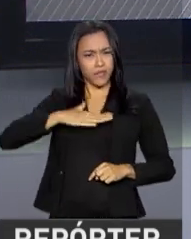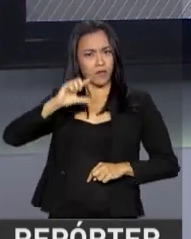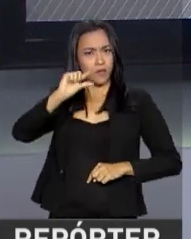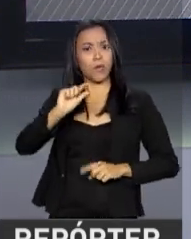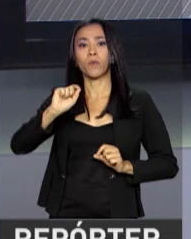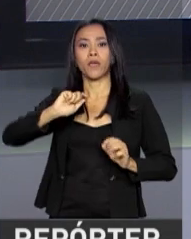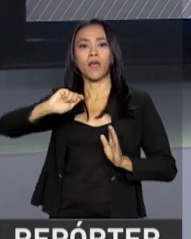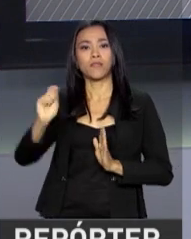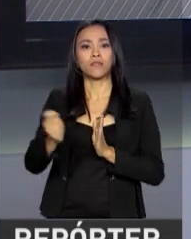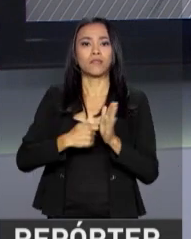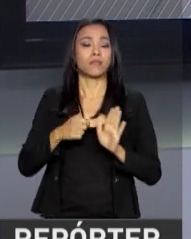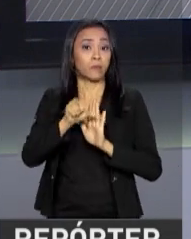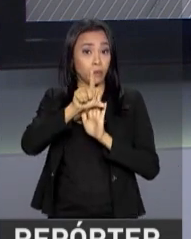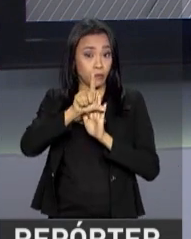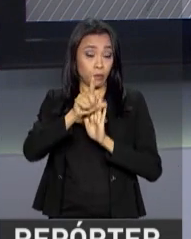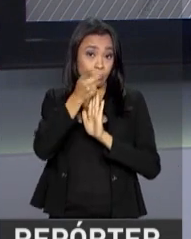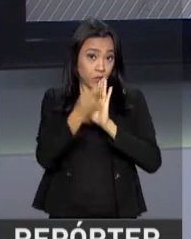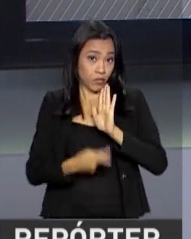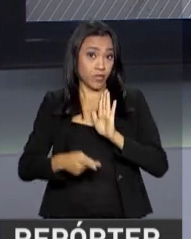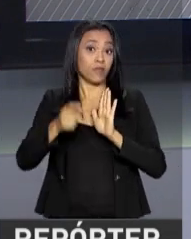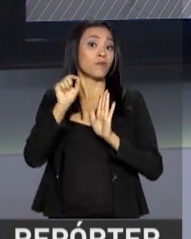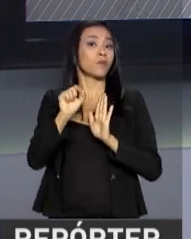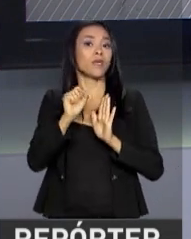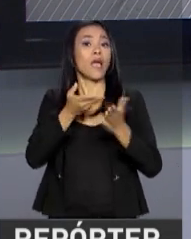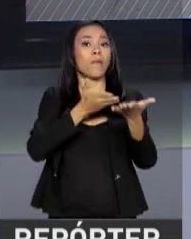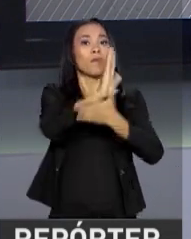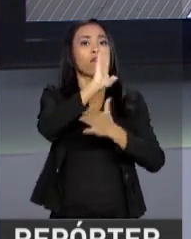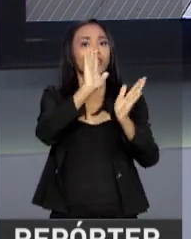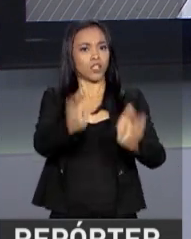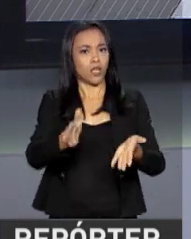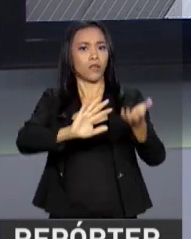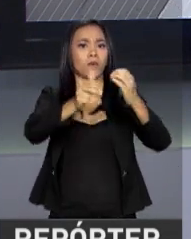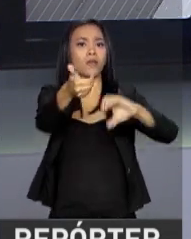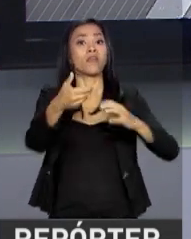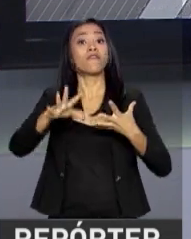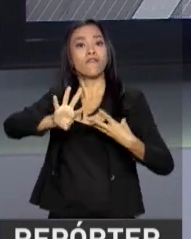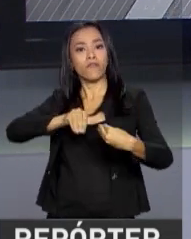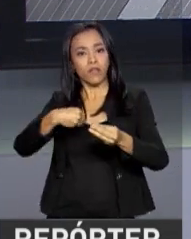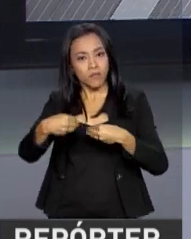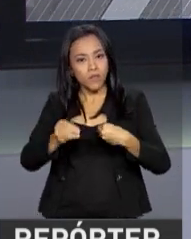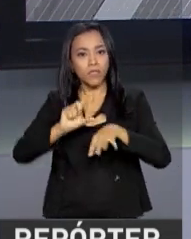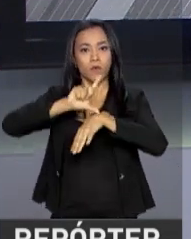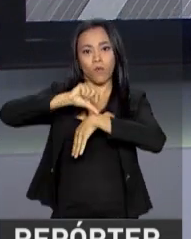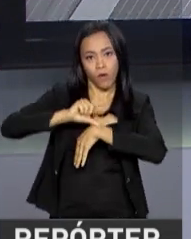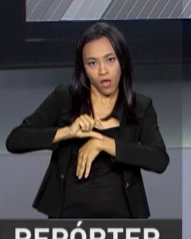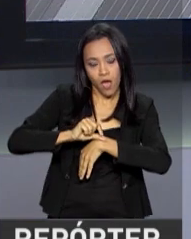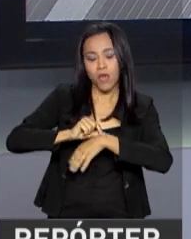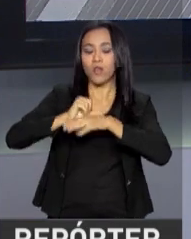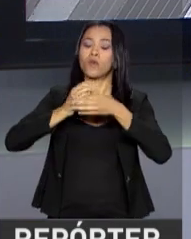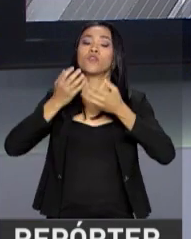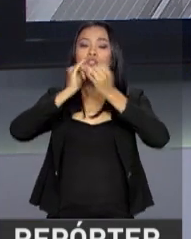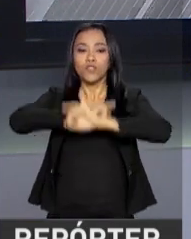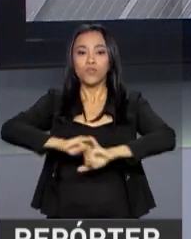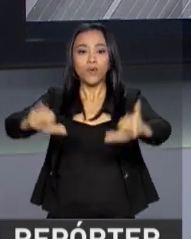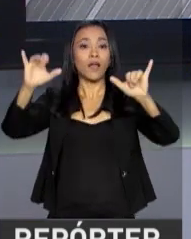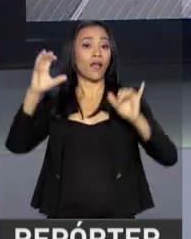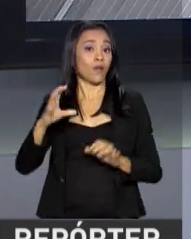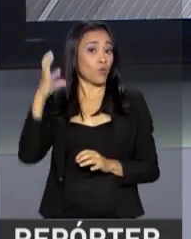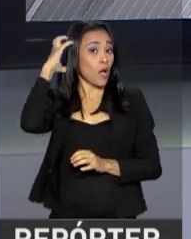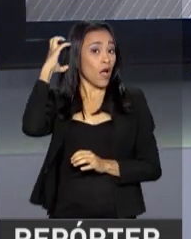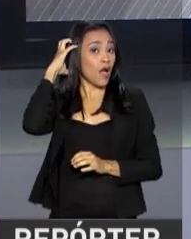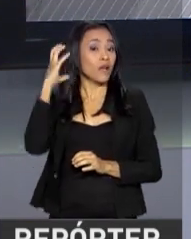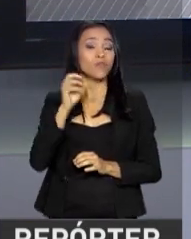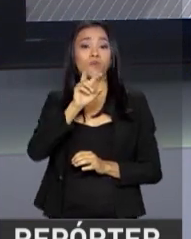a pouco o projeto aprovado no congresso que flexibiliza o horário para veiculação da voz do brasil em rádios do país